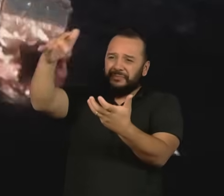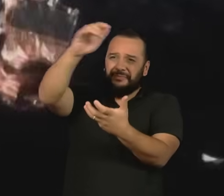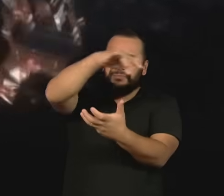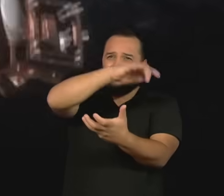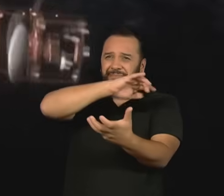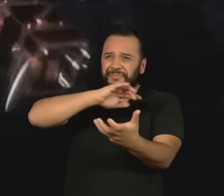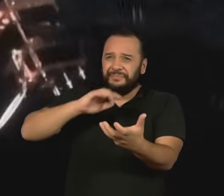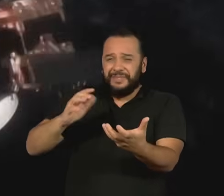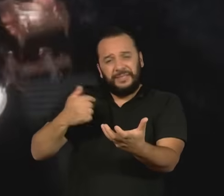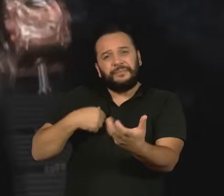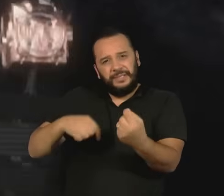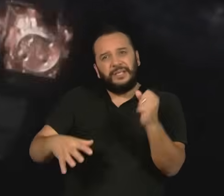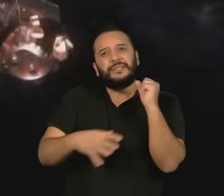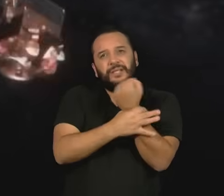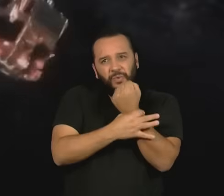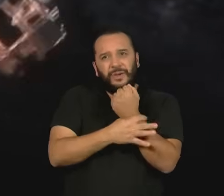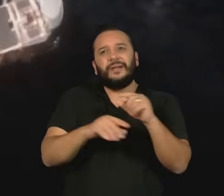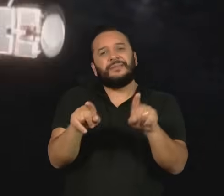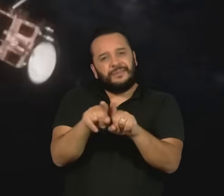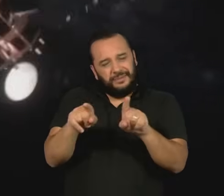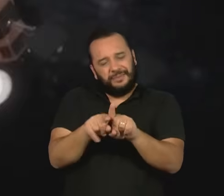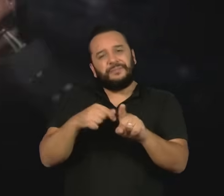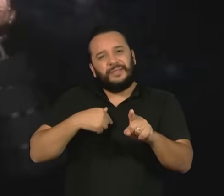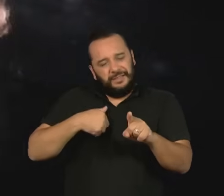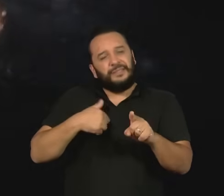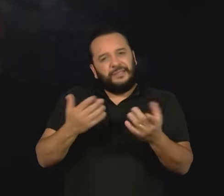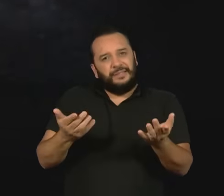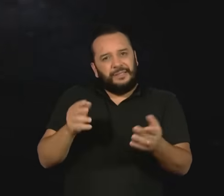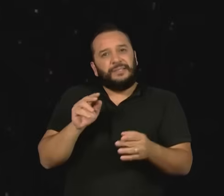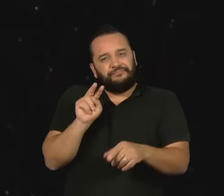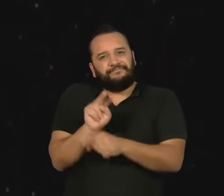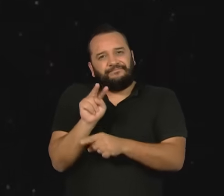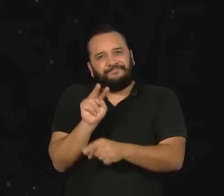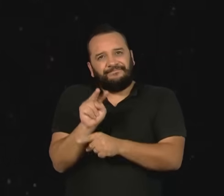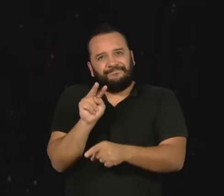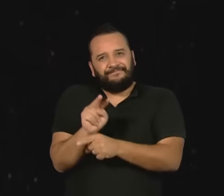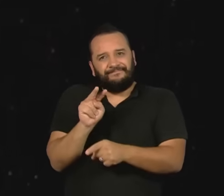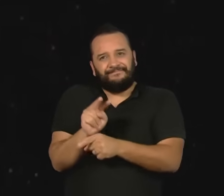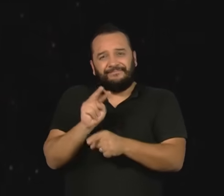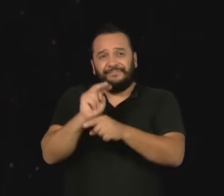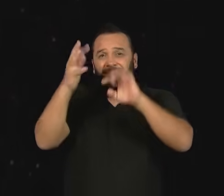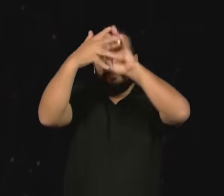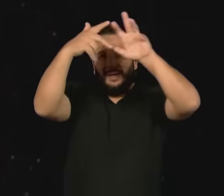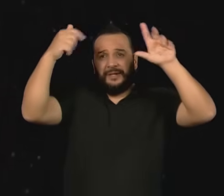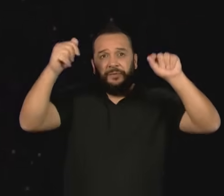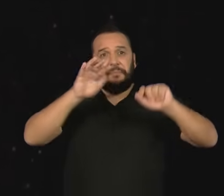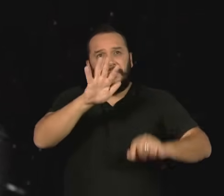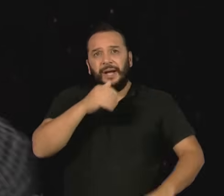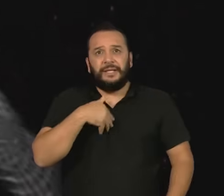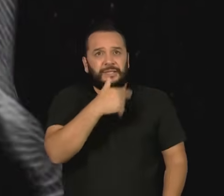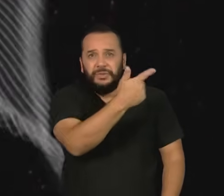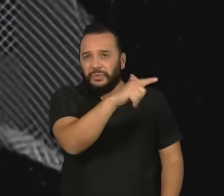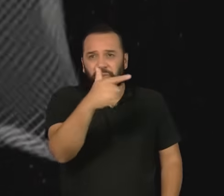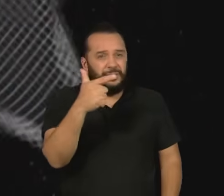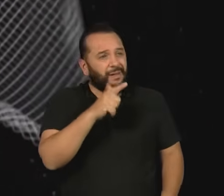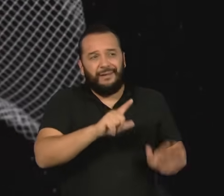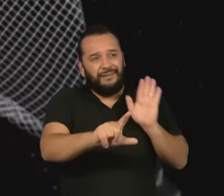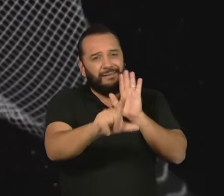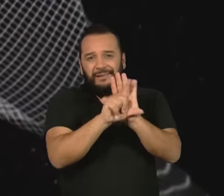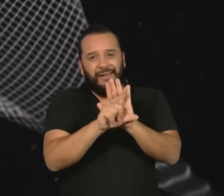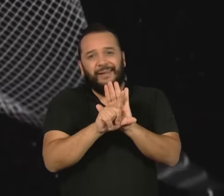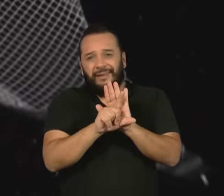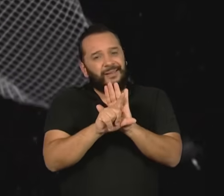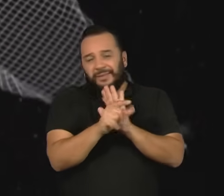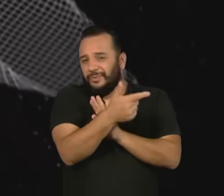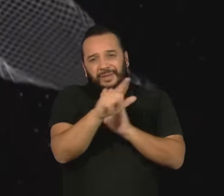segurança e a sustentabilidade da exploração do espaço. Mas não existem leis que regulem internacionalmente o